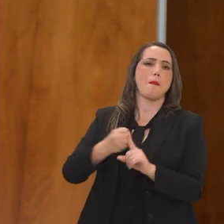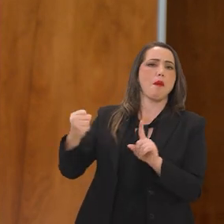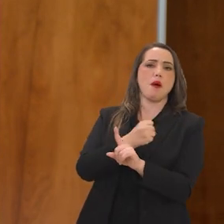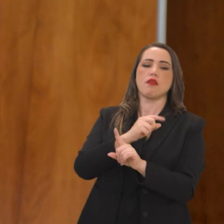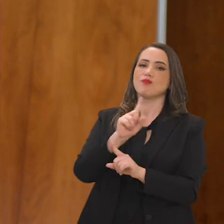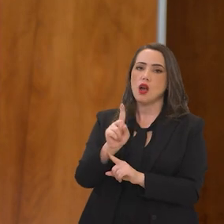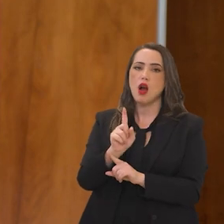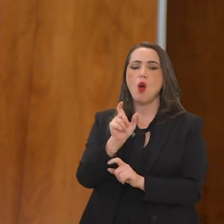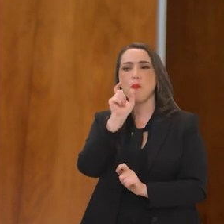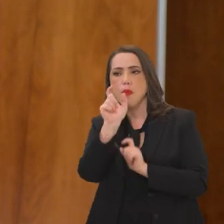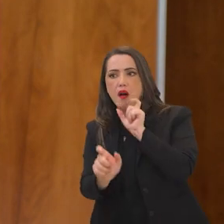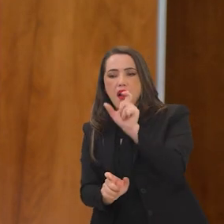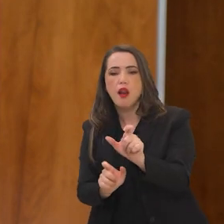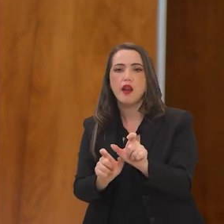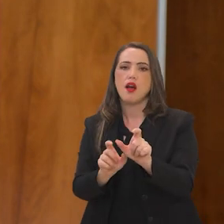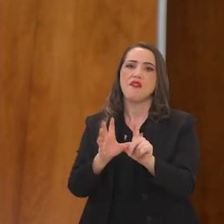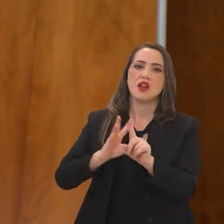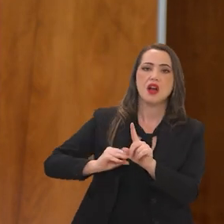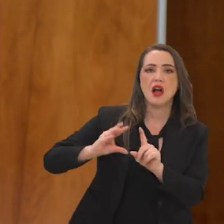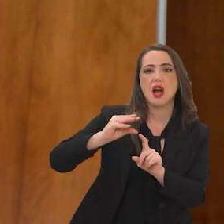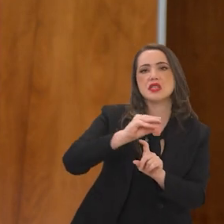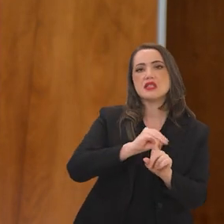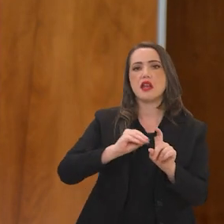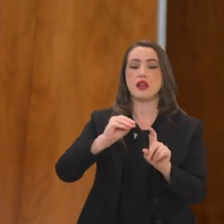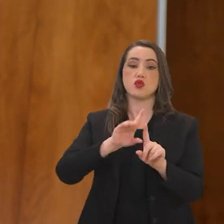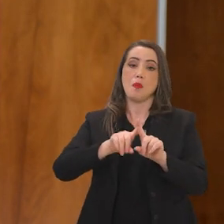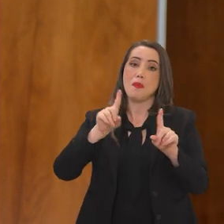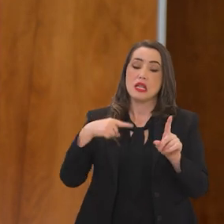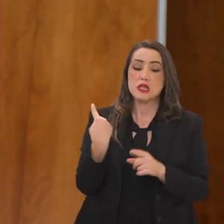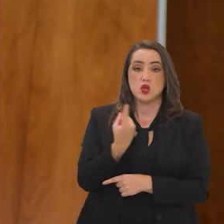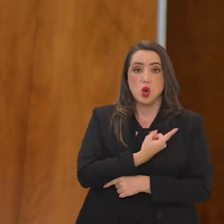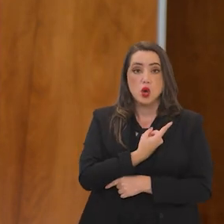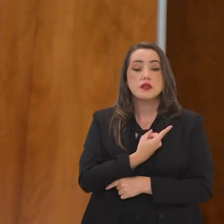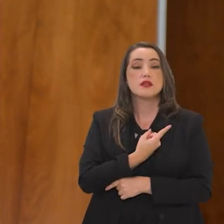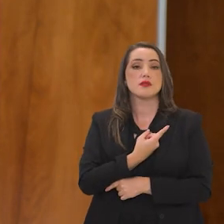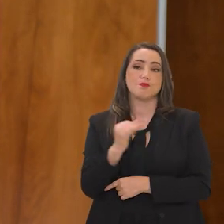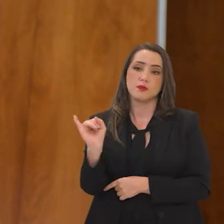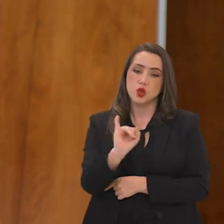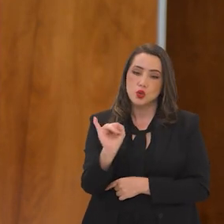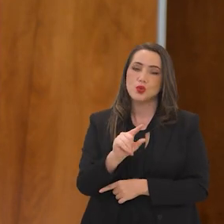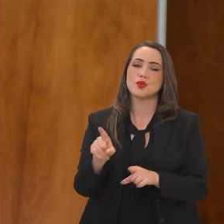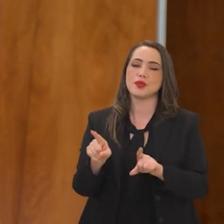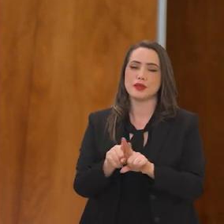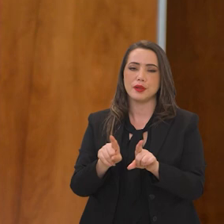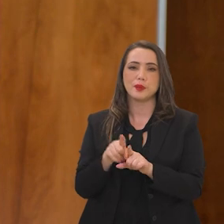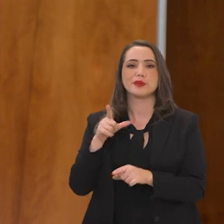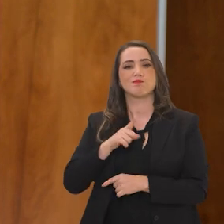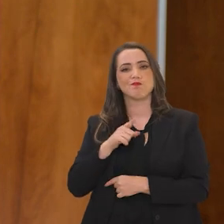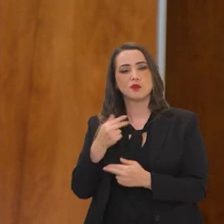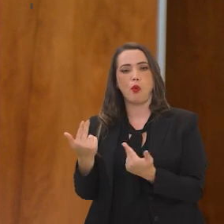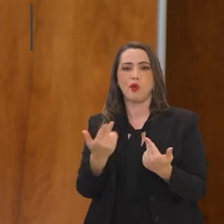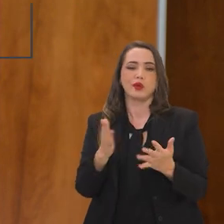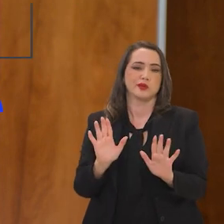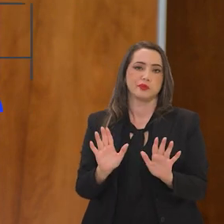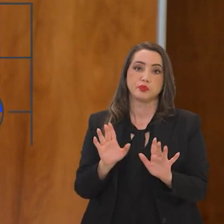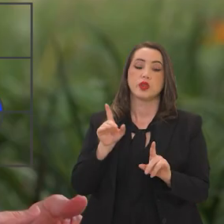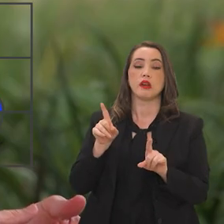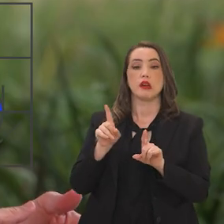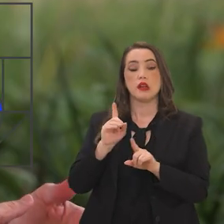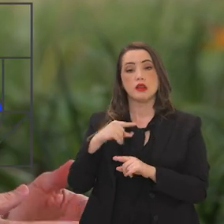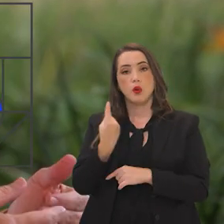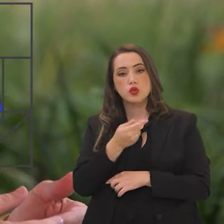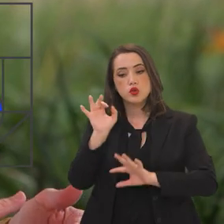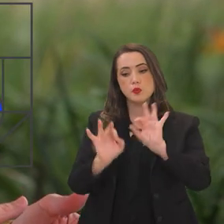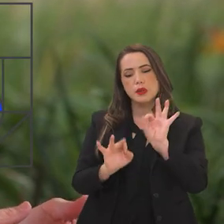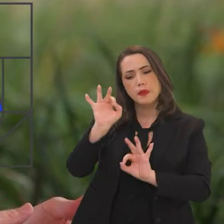mas a violência verbal assédio e as nossas instituições de ensino pesquisas não estão isentas infelizmente desse quadro é preciso também